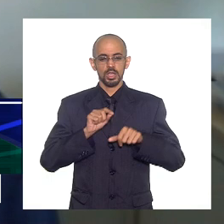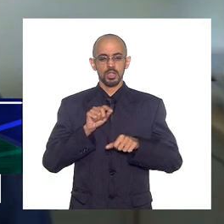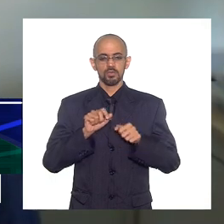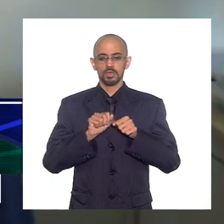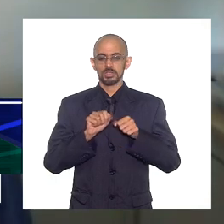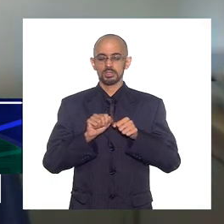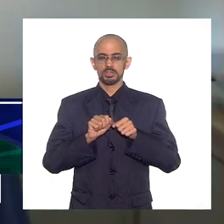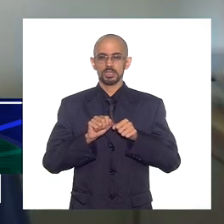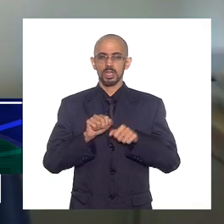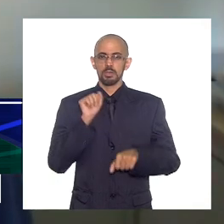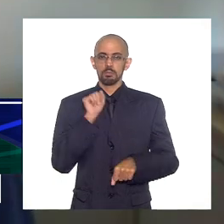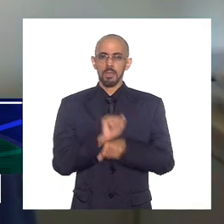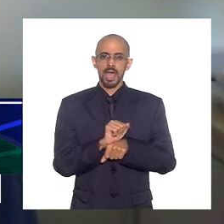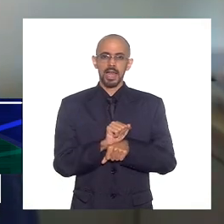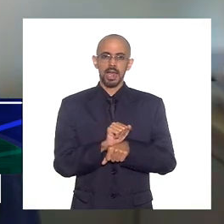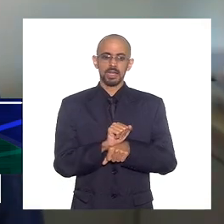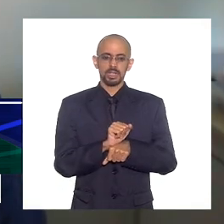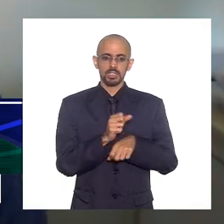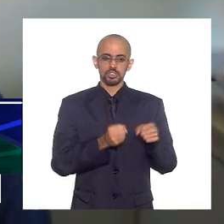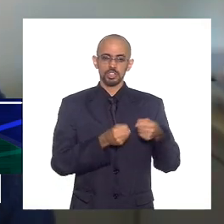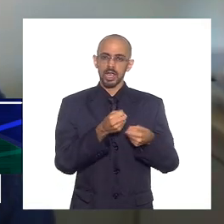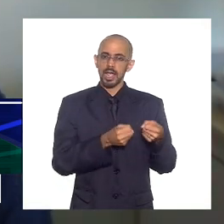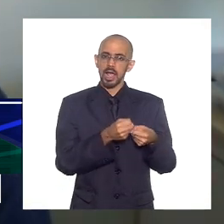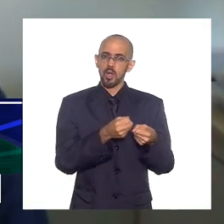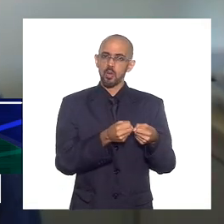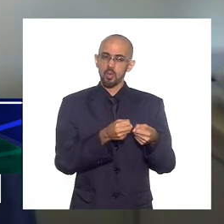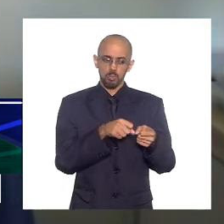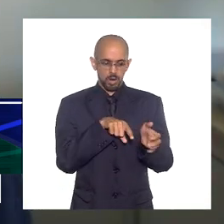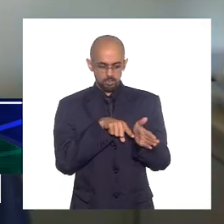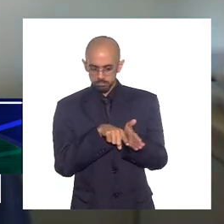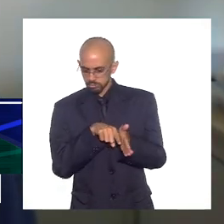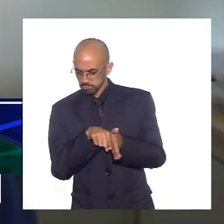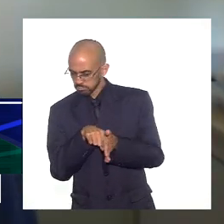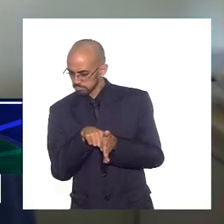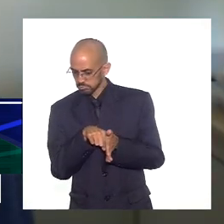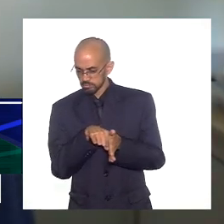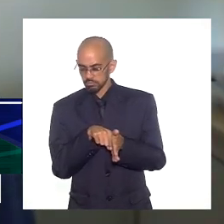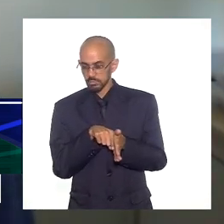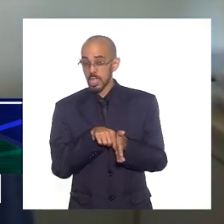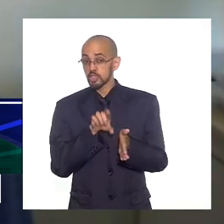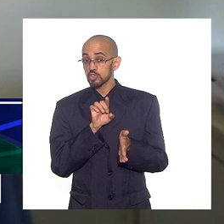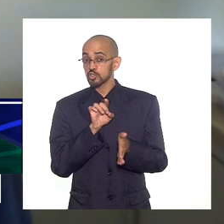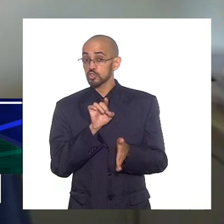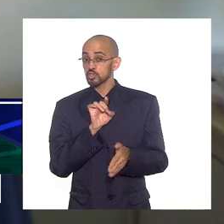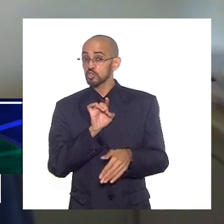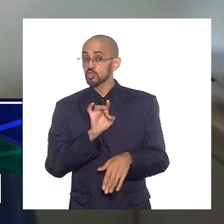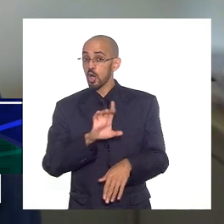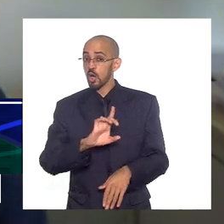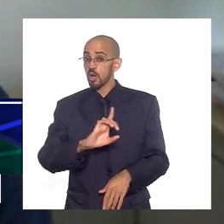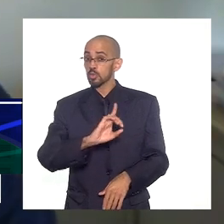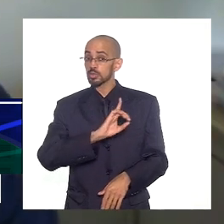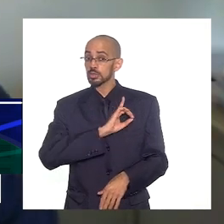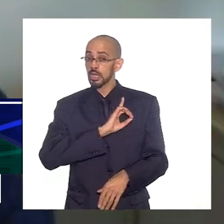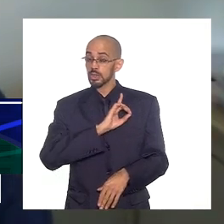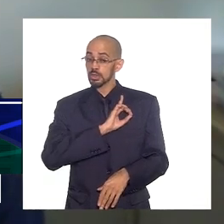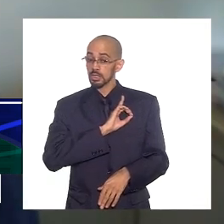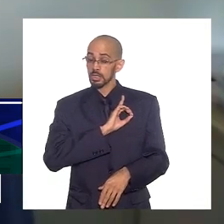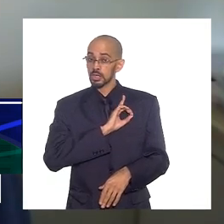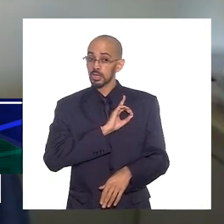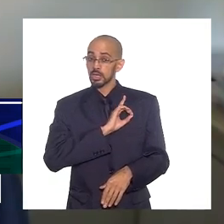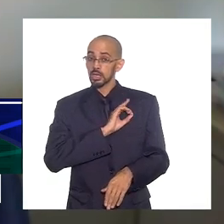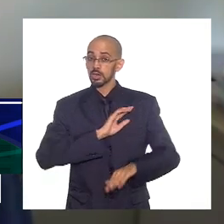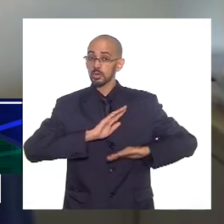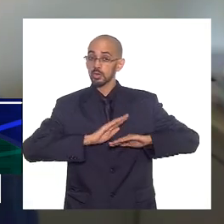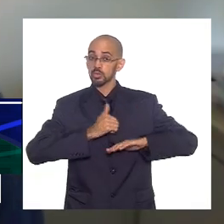blitz para vistoria veicular. O Detran, através dos seus agentes,